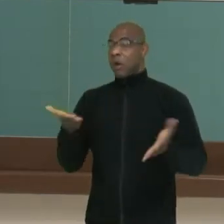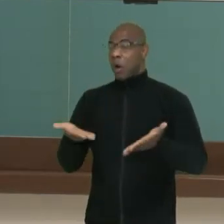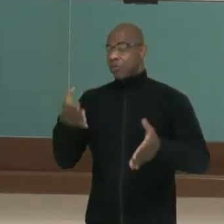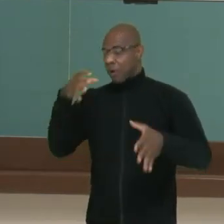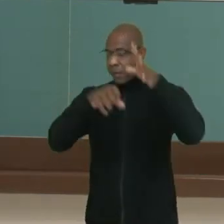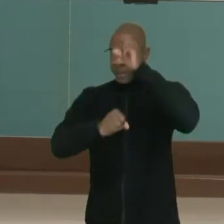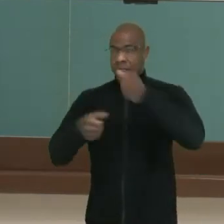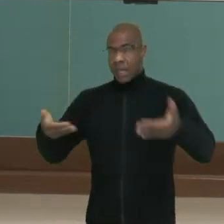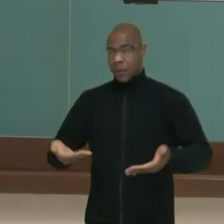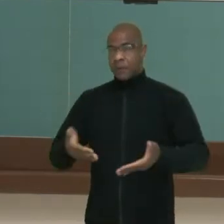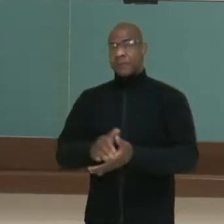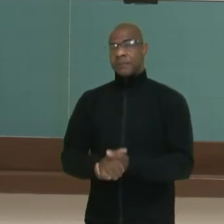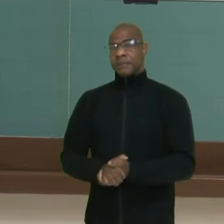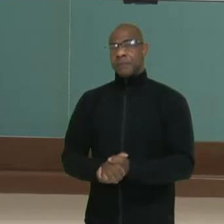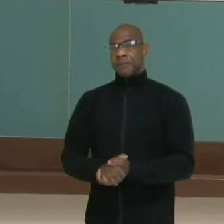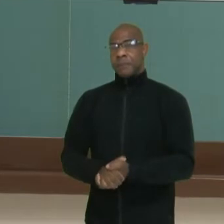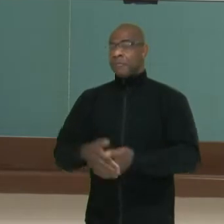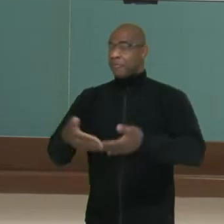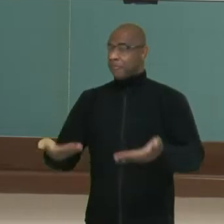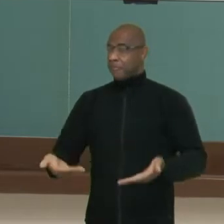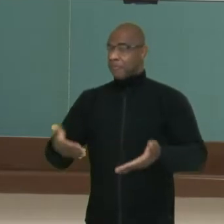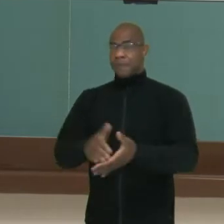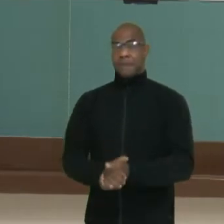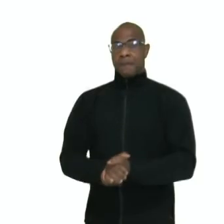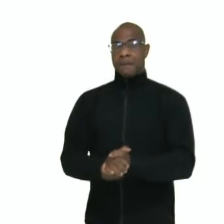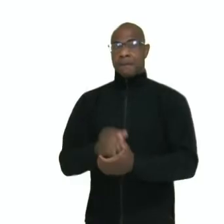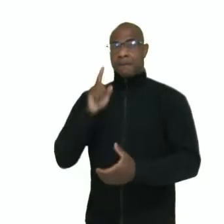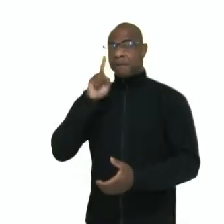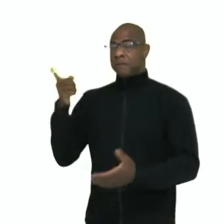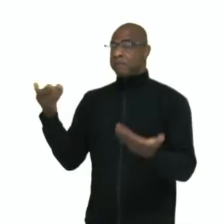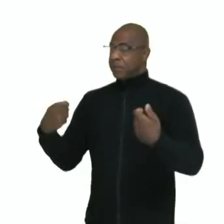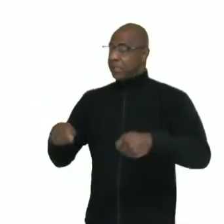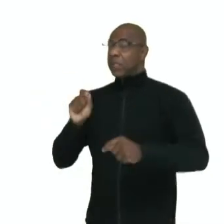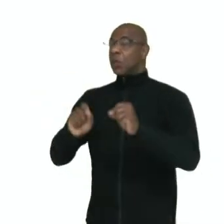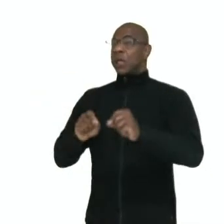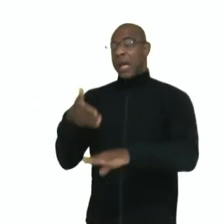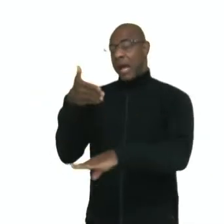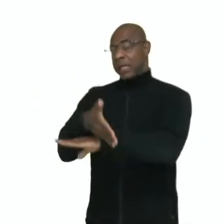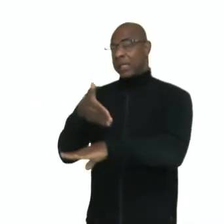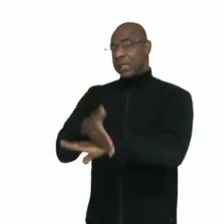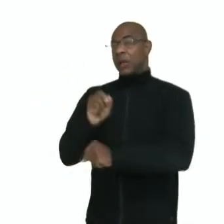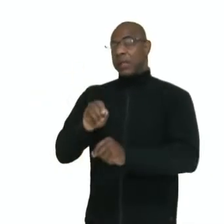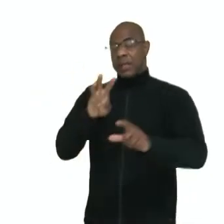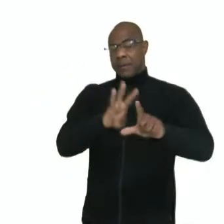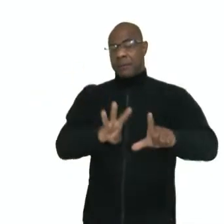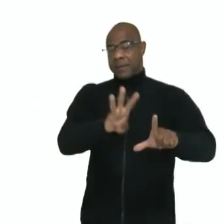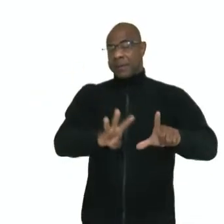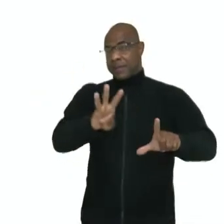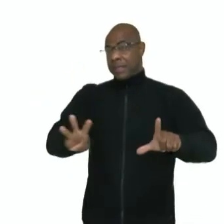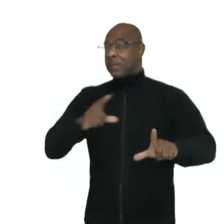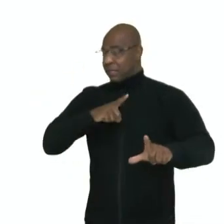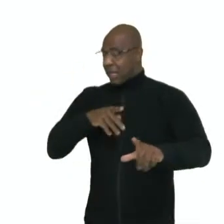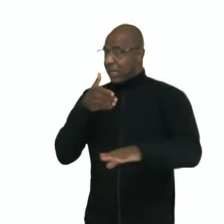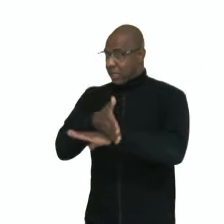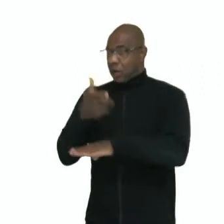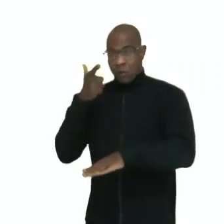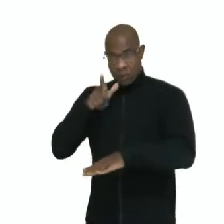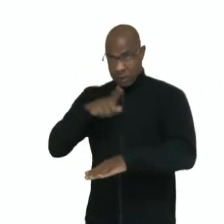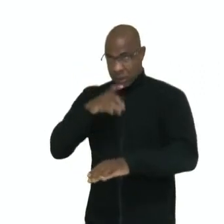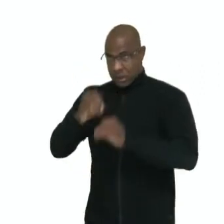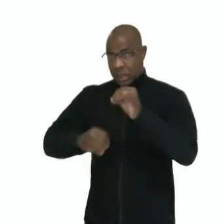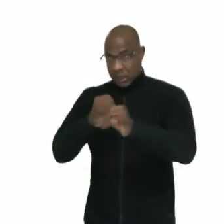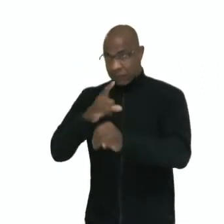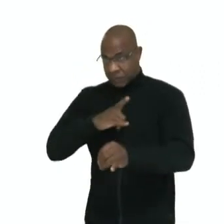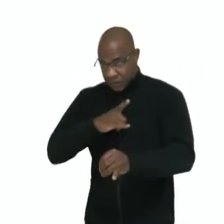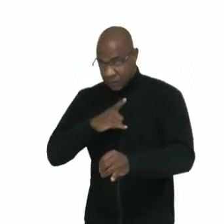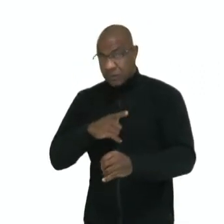isso nessa aula. Para isso, você vai acessar a internet, caso você tenha acesso agora à internet, você